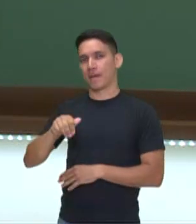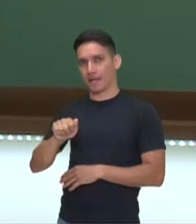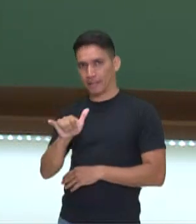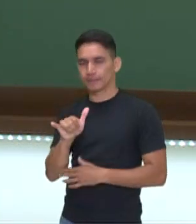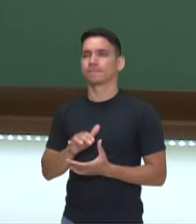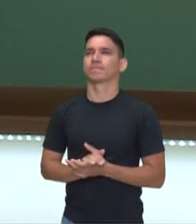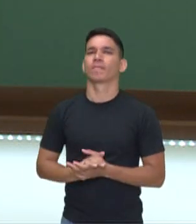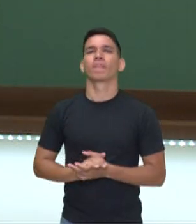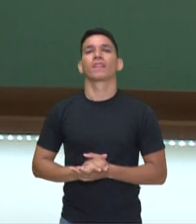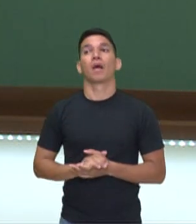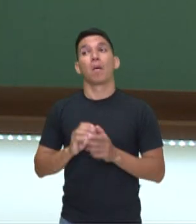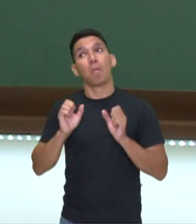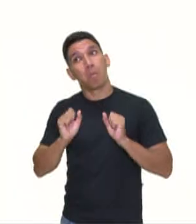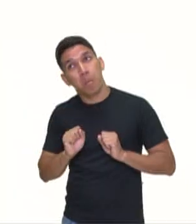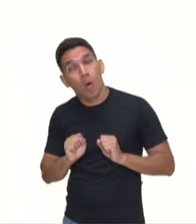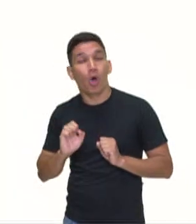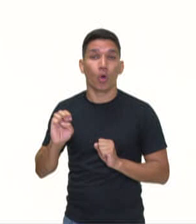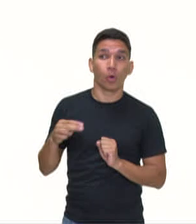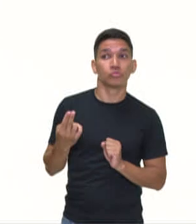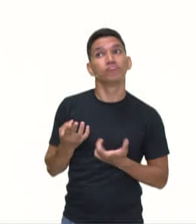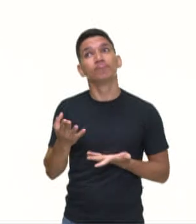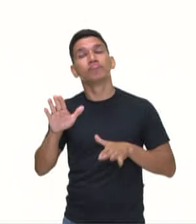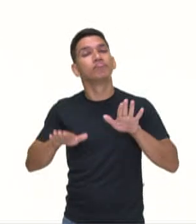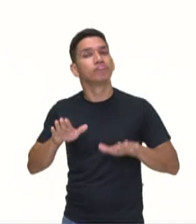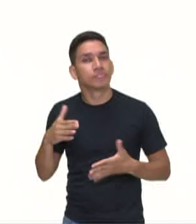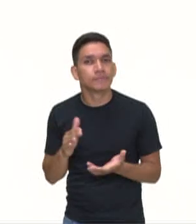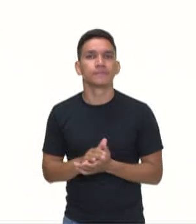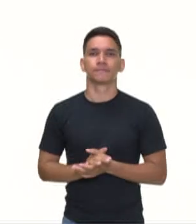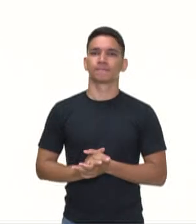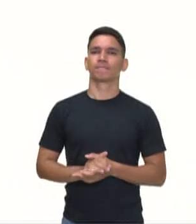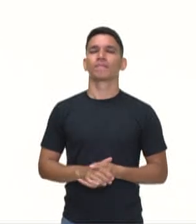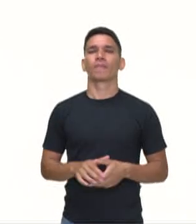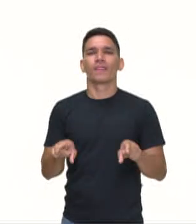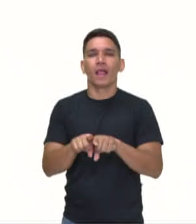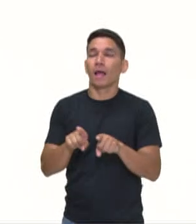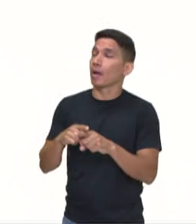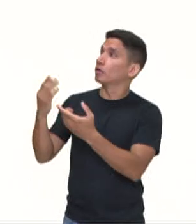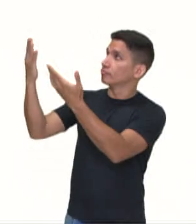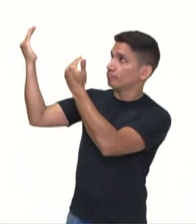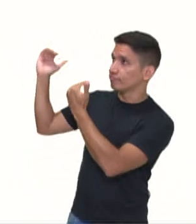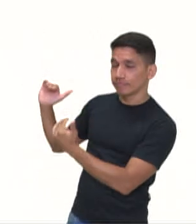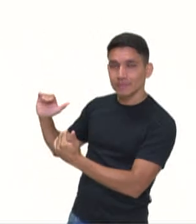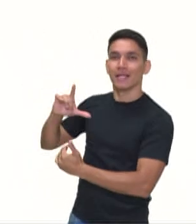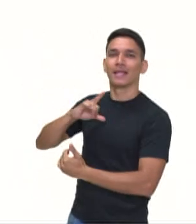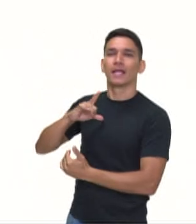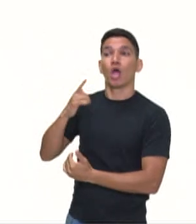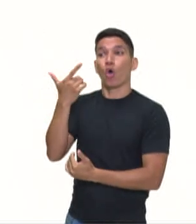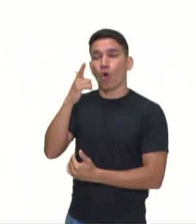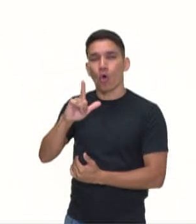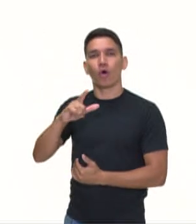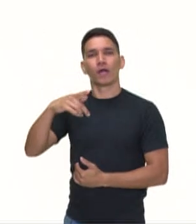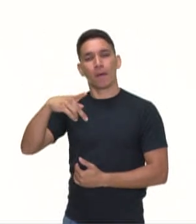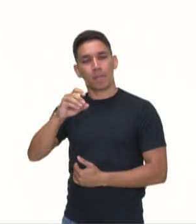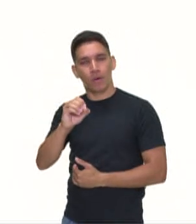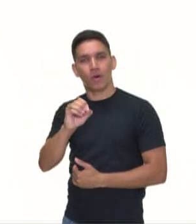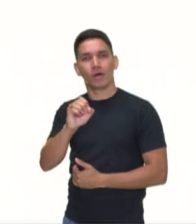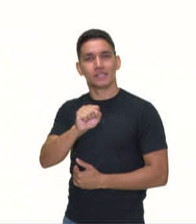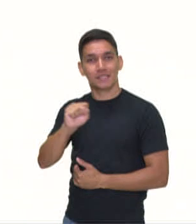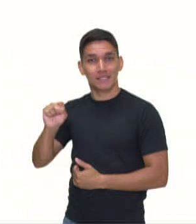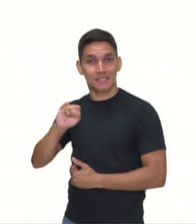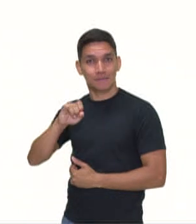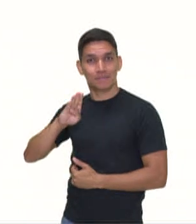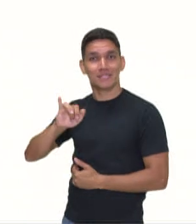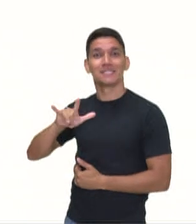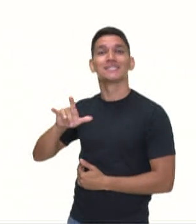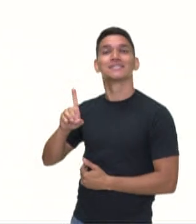e possibilidades. Might tem a mesma função, permissão formal, probabilidade, possibilidade, com a diferença que é